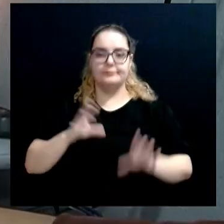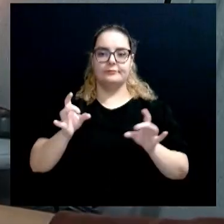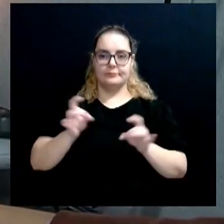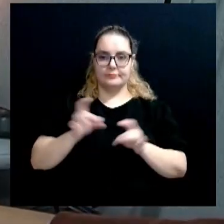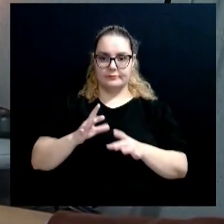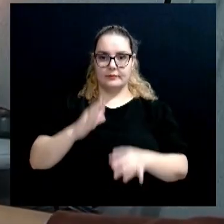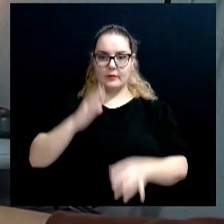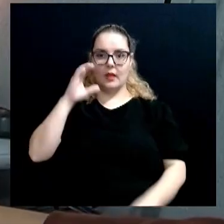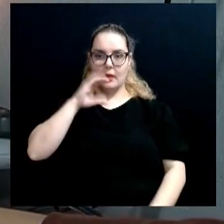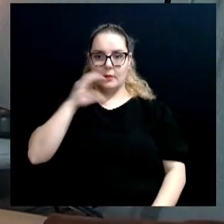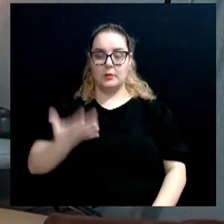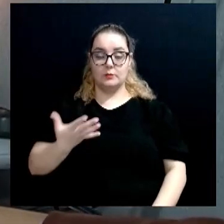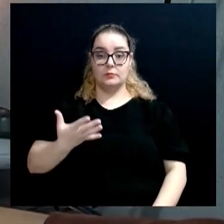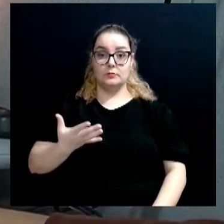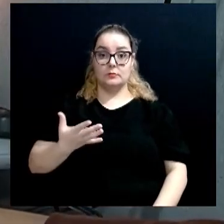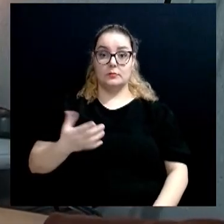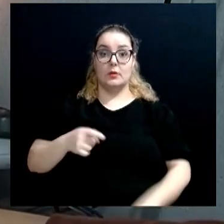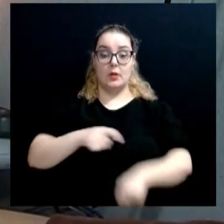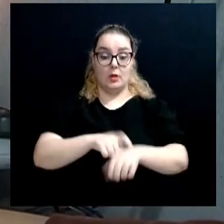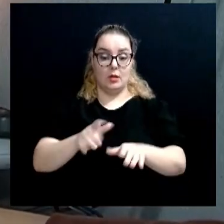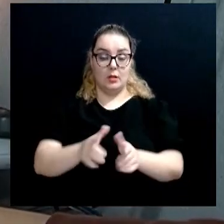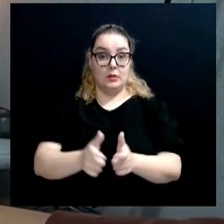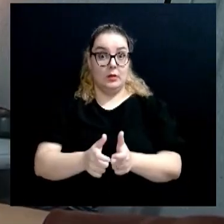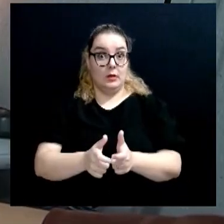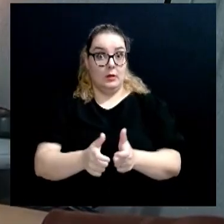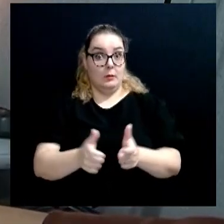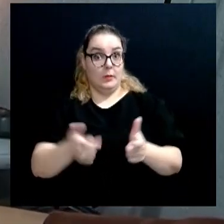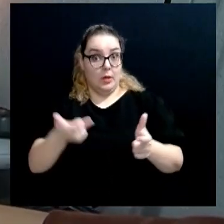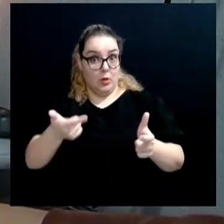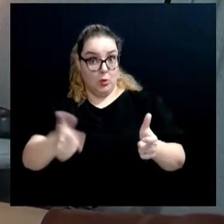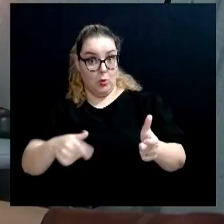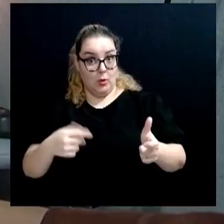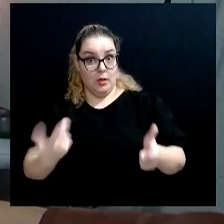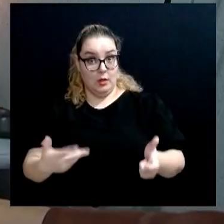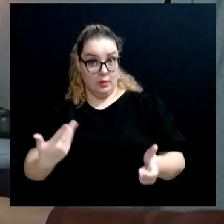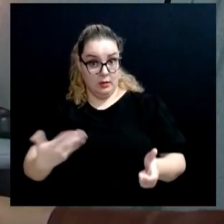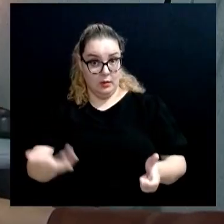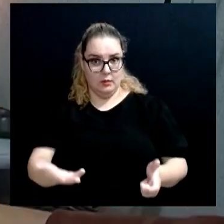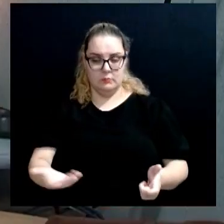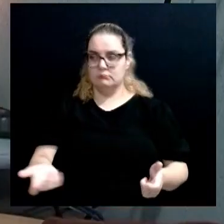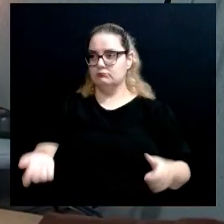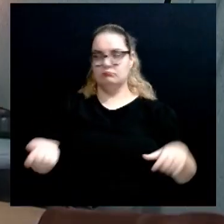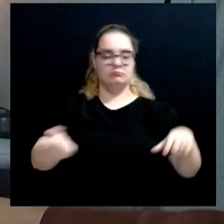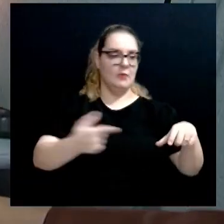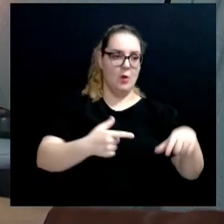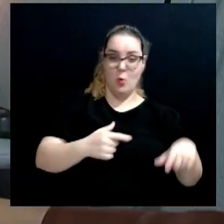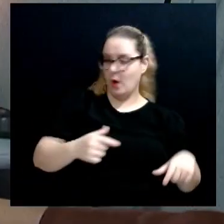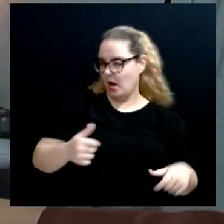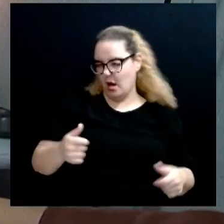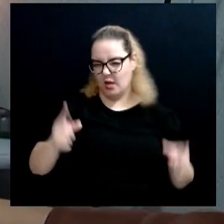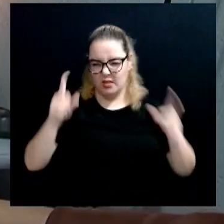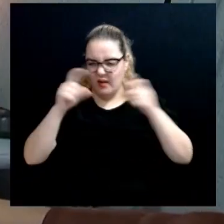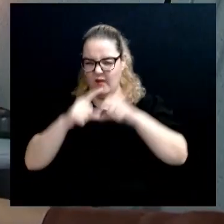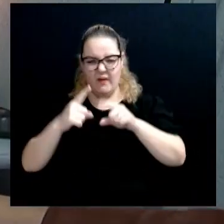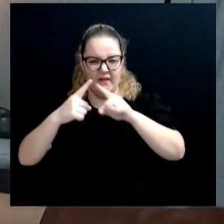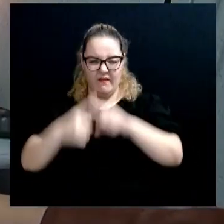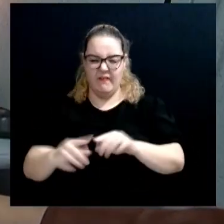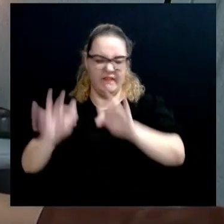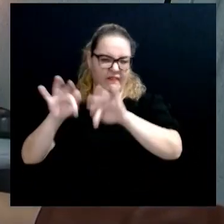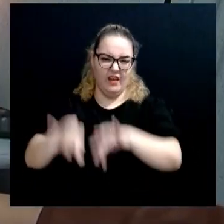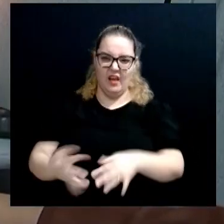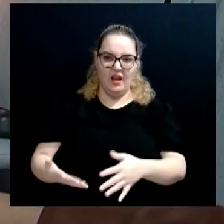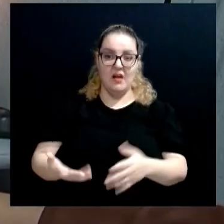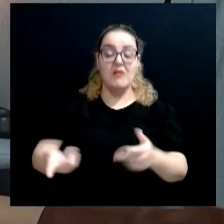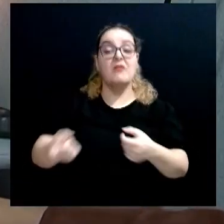passa esse período maior, um período curto aí que aconteceu, um lance crítico, um final da partida, normalmente volta ao normal. Não